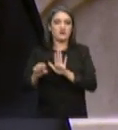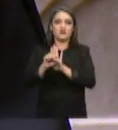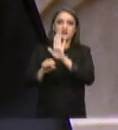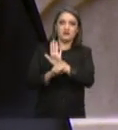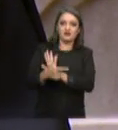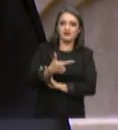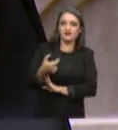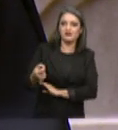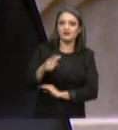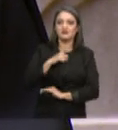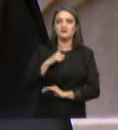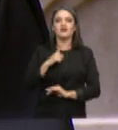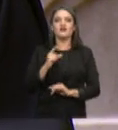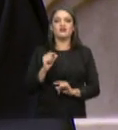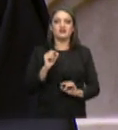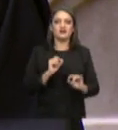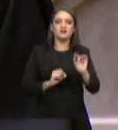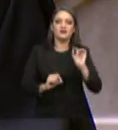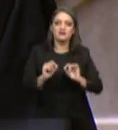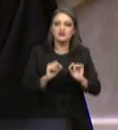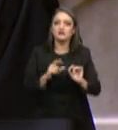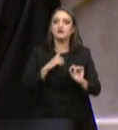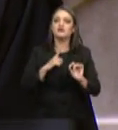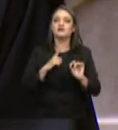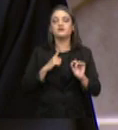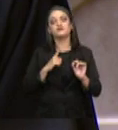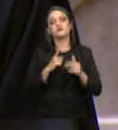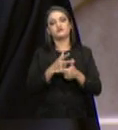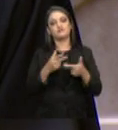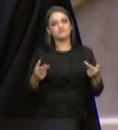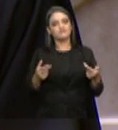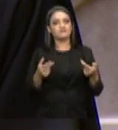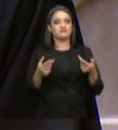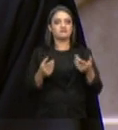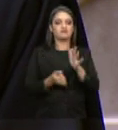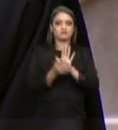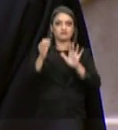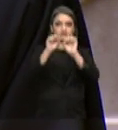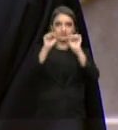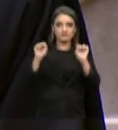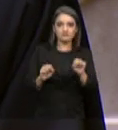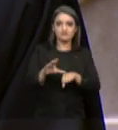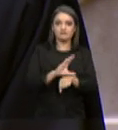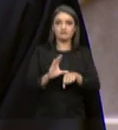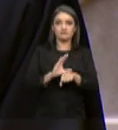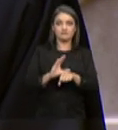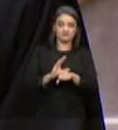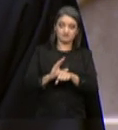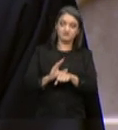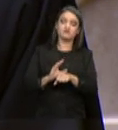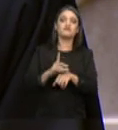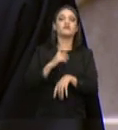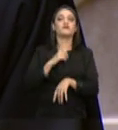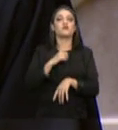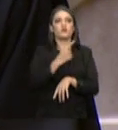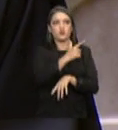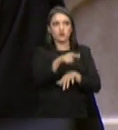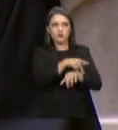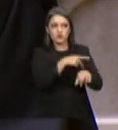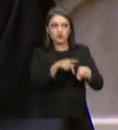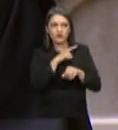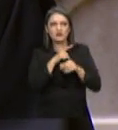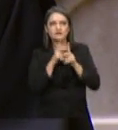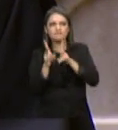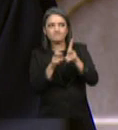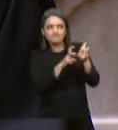mediação do nosso ilustre estudioso de sistemas constitucionais estrangeiros Ruy Barbosa incorporou alguns projetos de